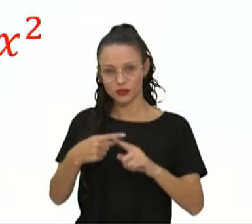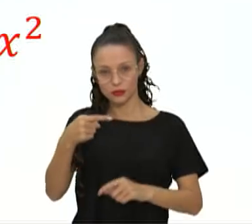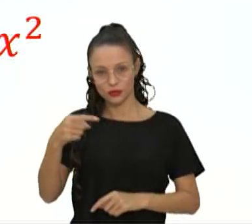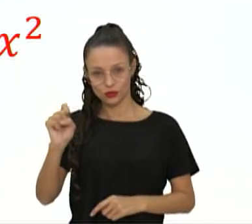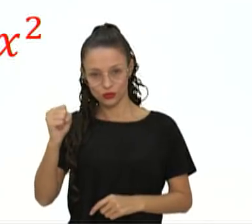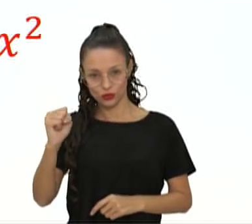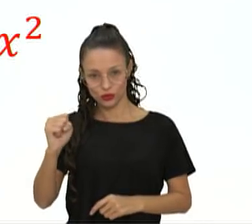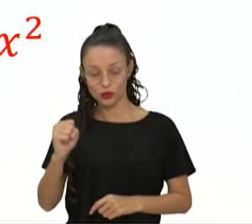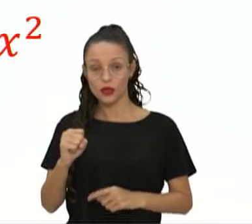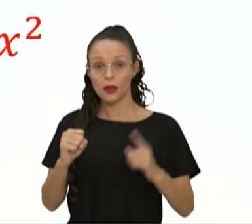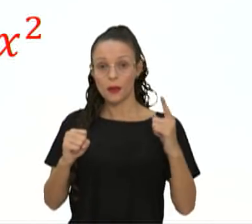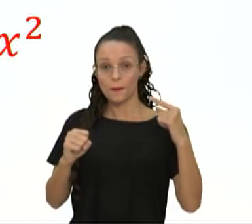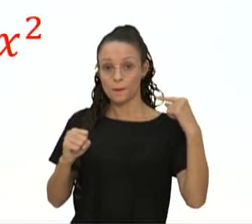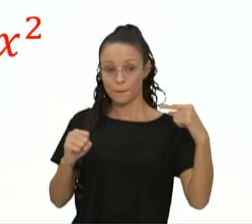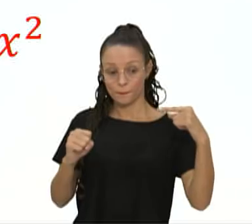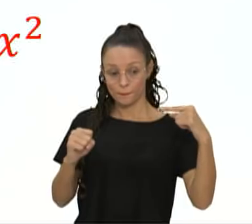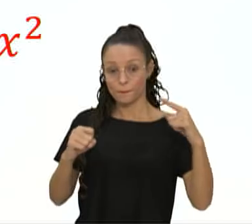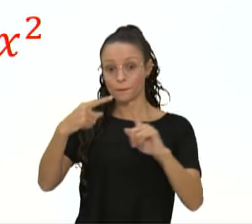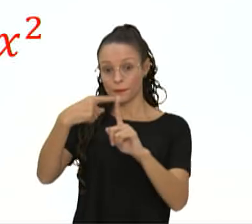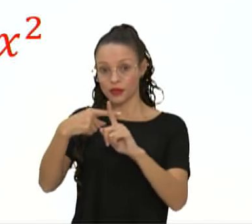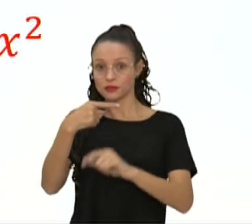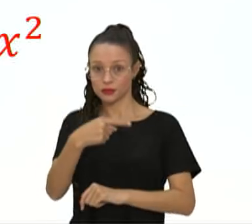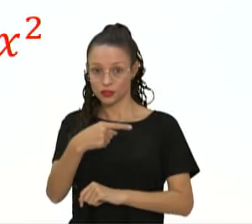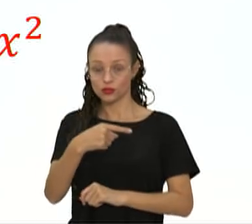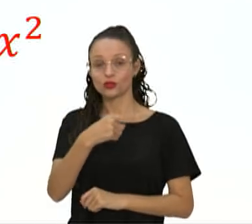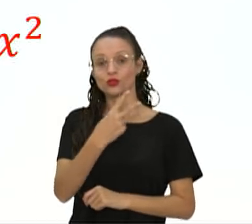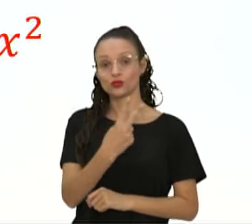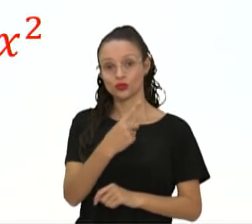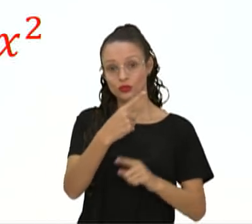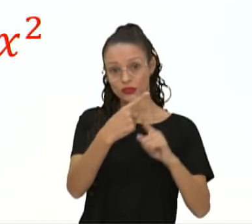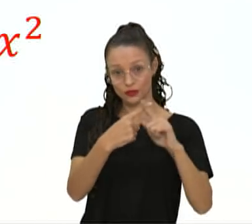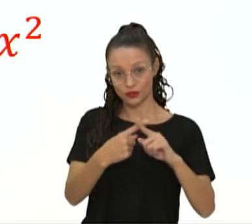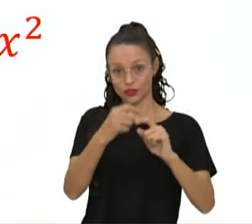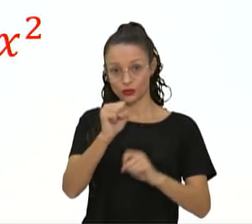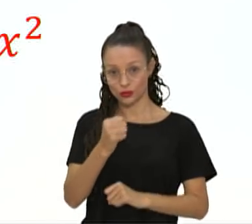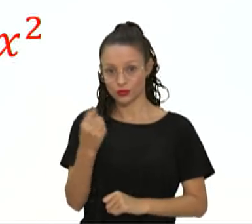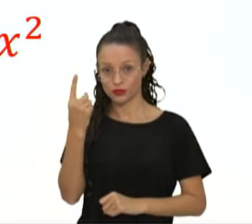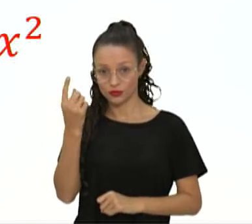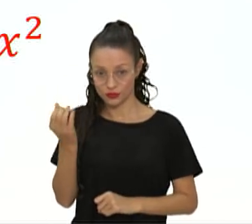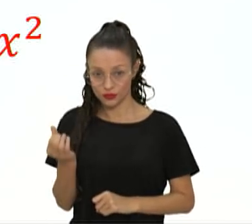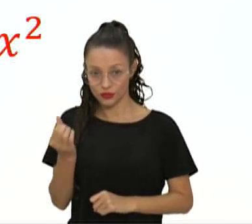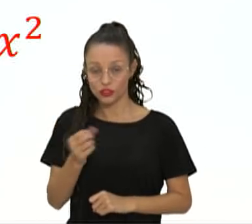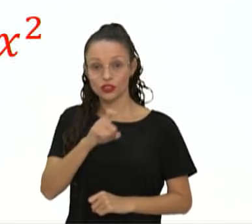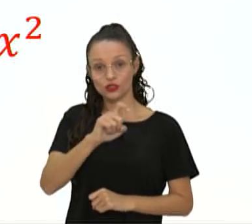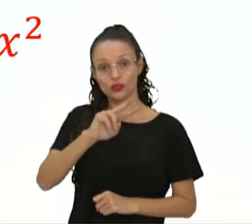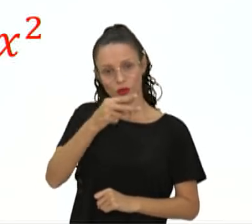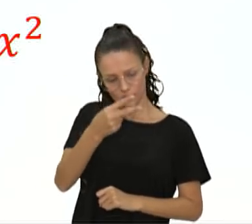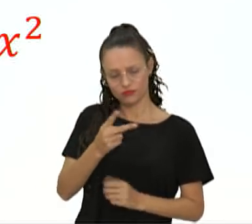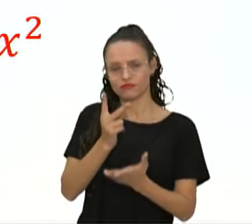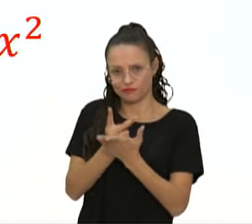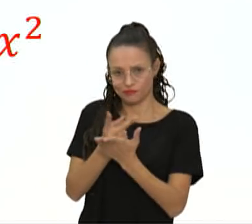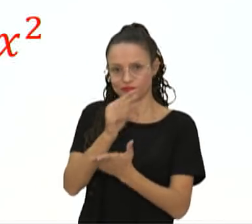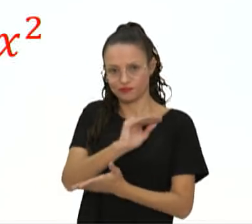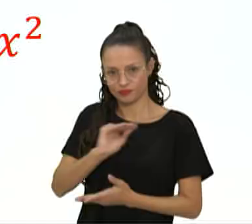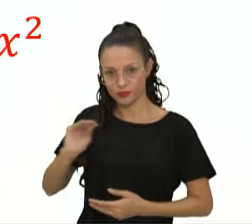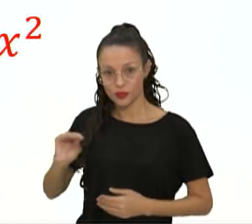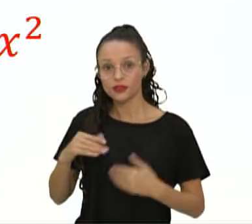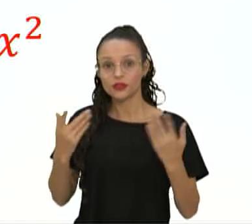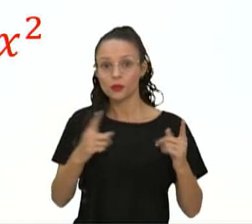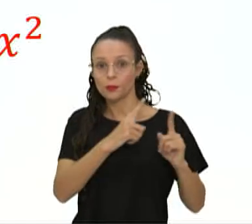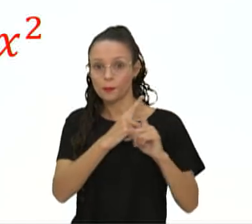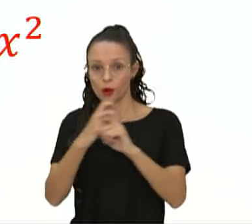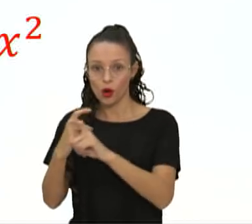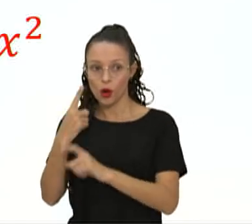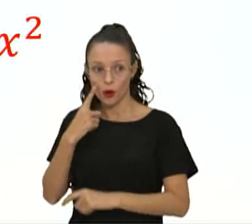8. Mais com menos, menos. 2 vezes 8 é 16. E o x quadrado repete. Então, o teu polinômio ficou